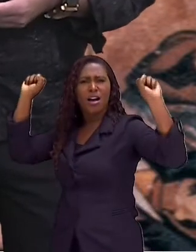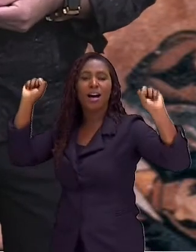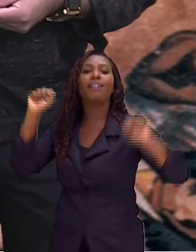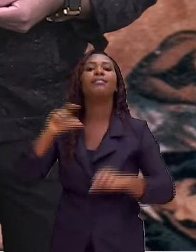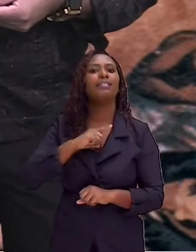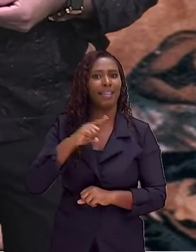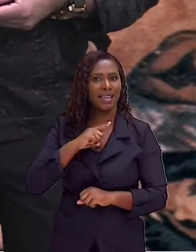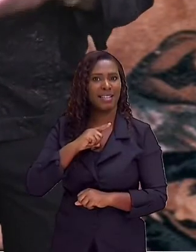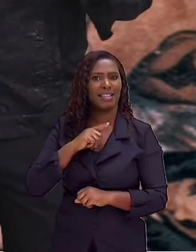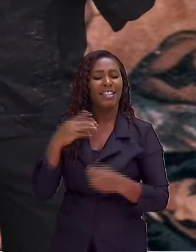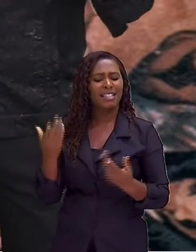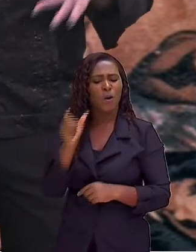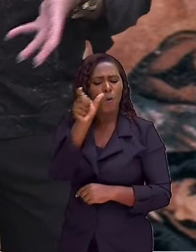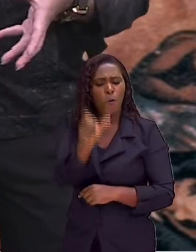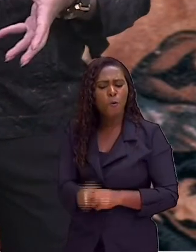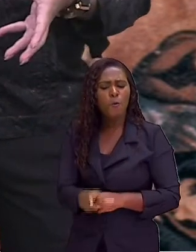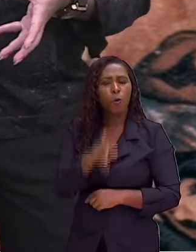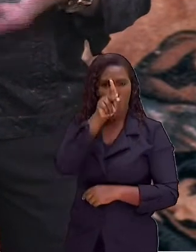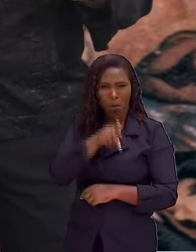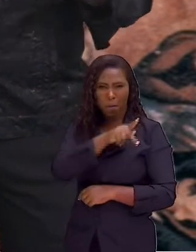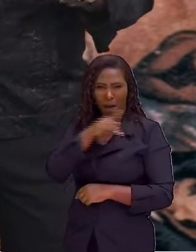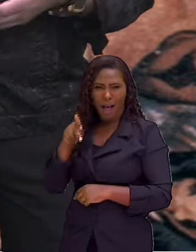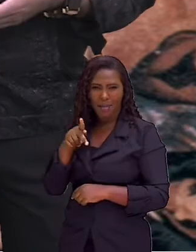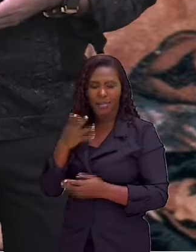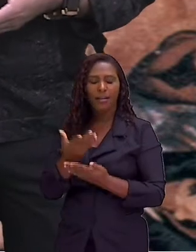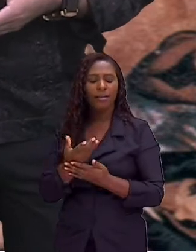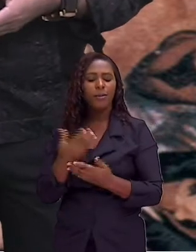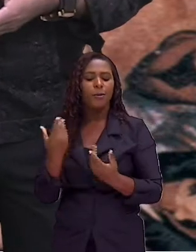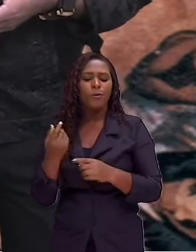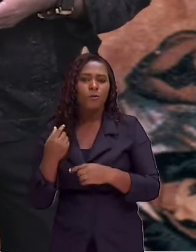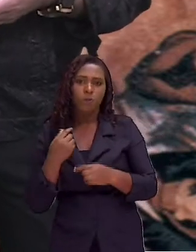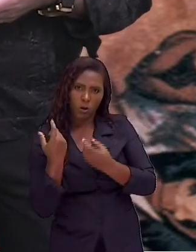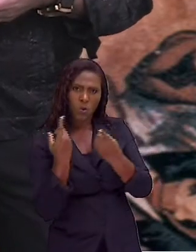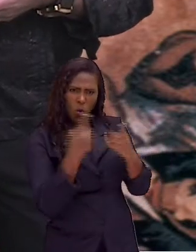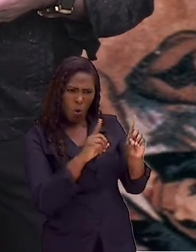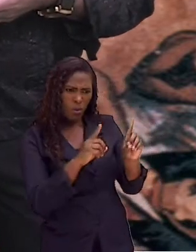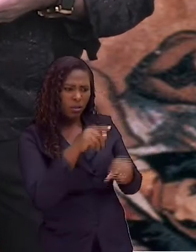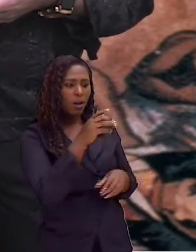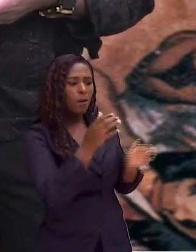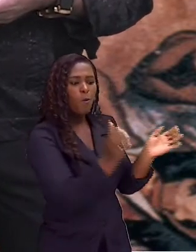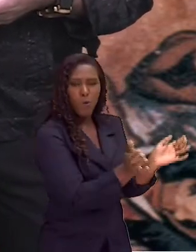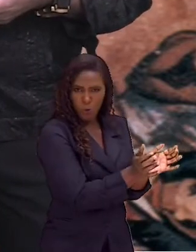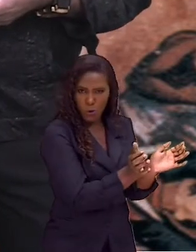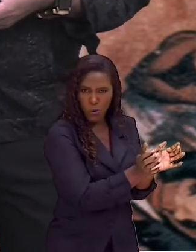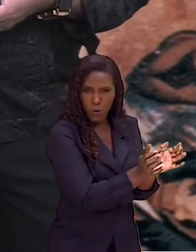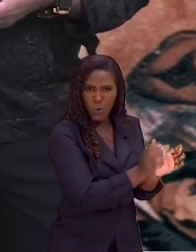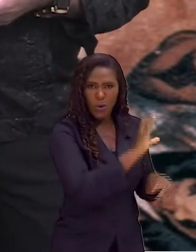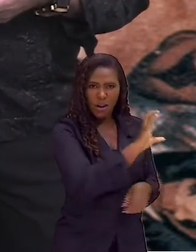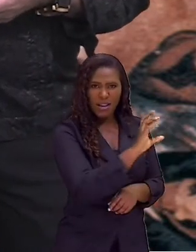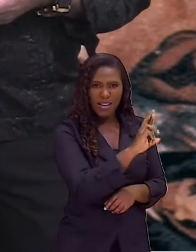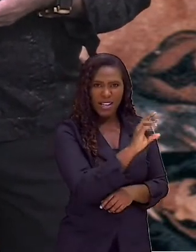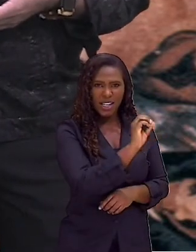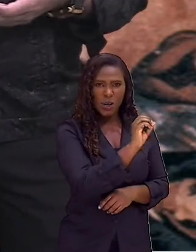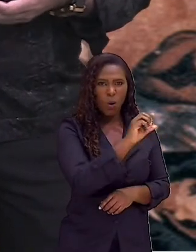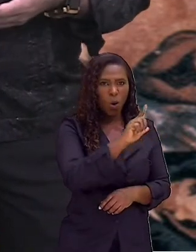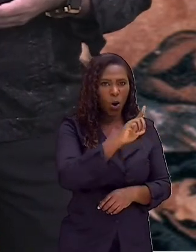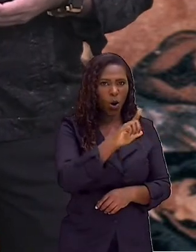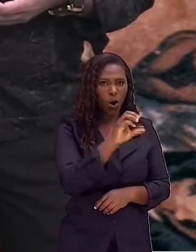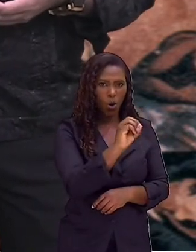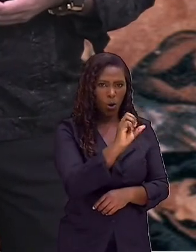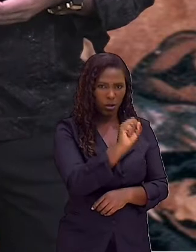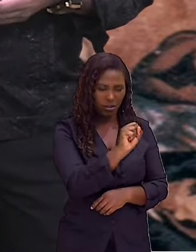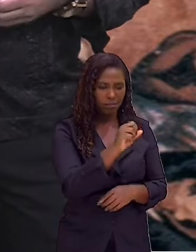elite hispânica, e os crioulos, considerados pelos populares seus maiores